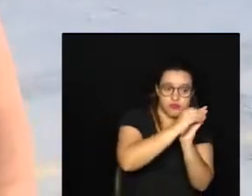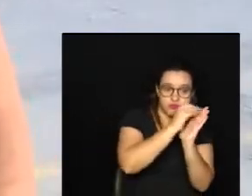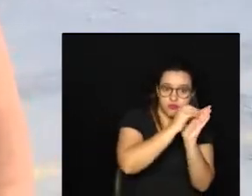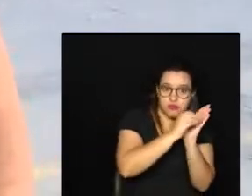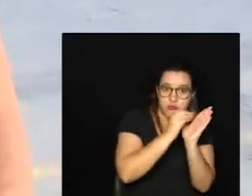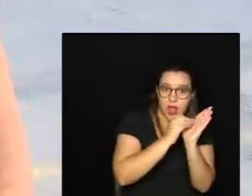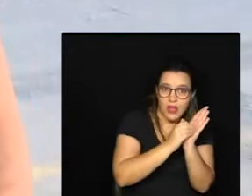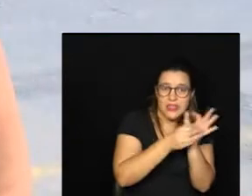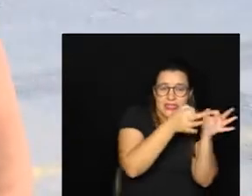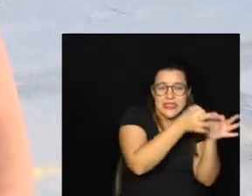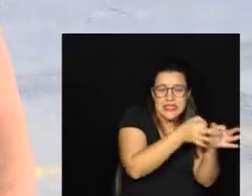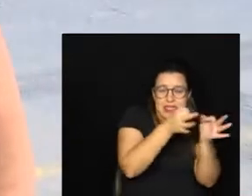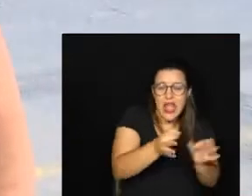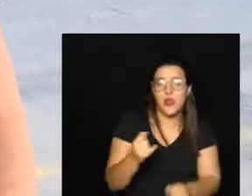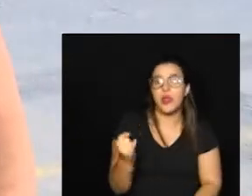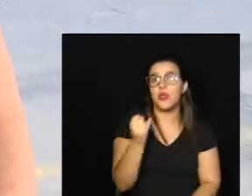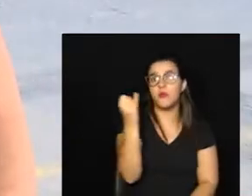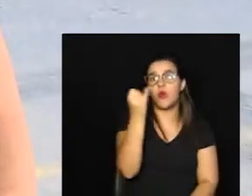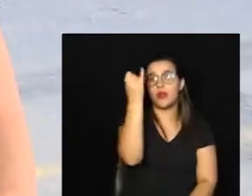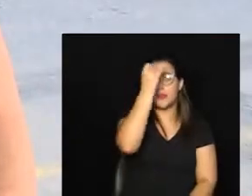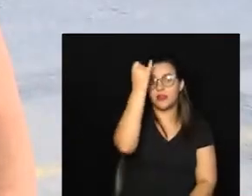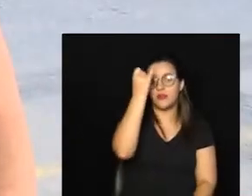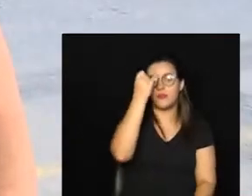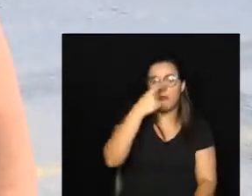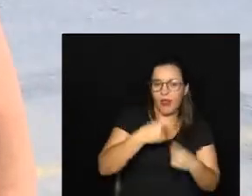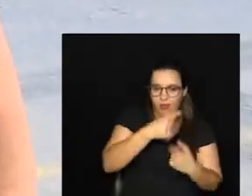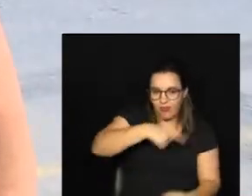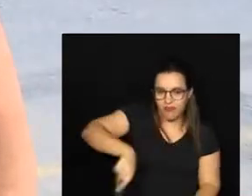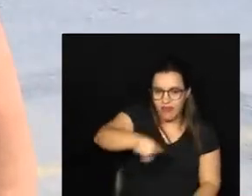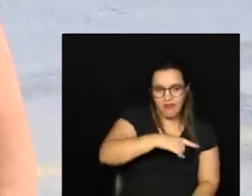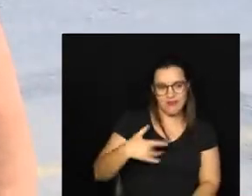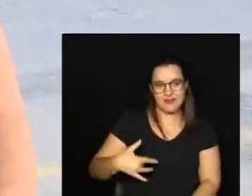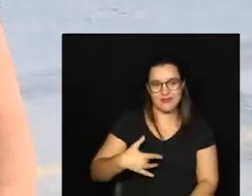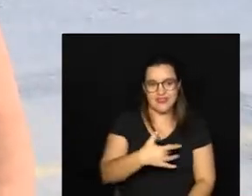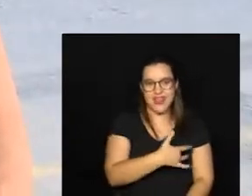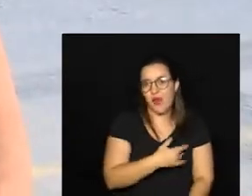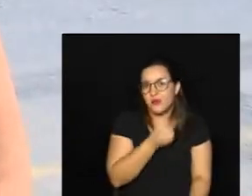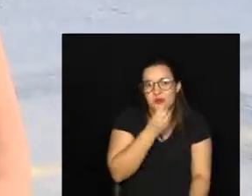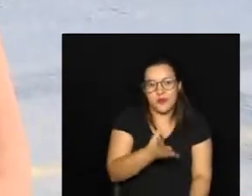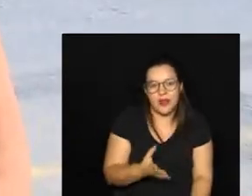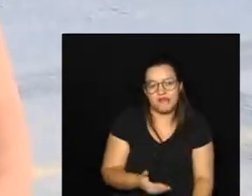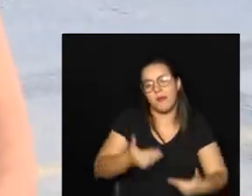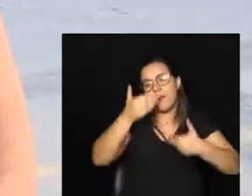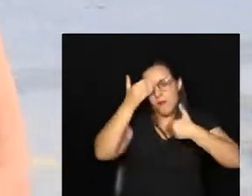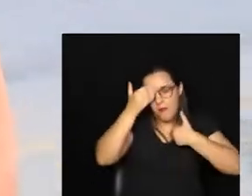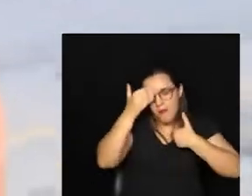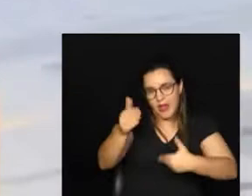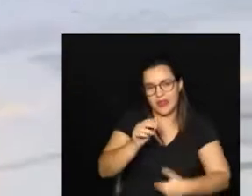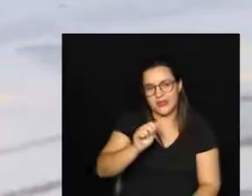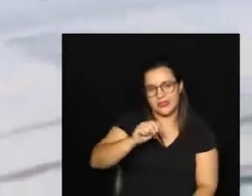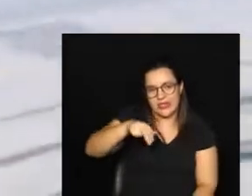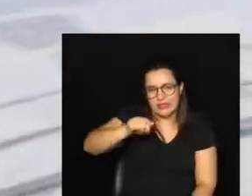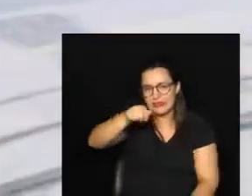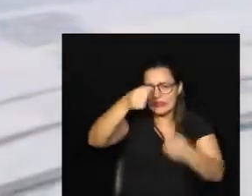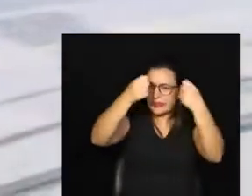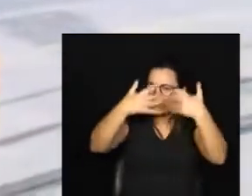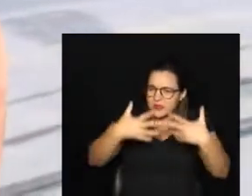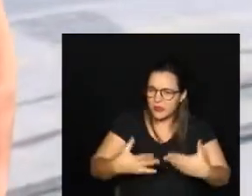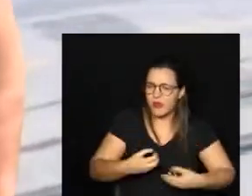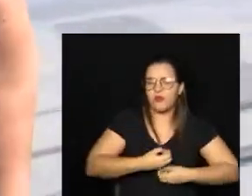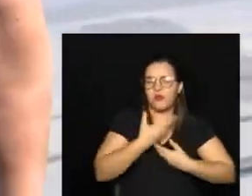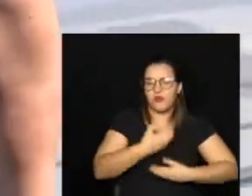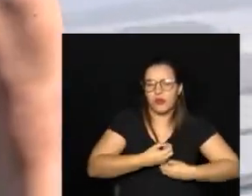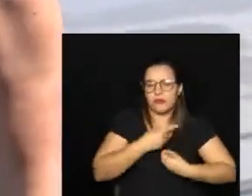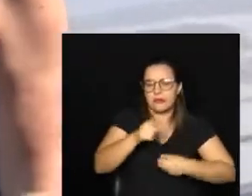de vacinação em dia para que todo mundo possa se beneficiar. Justamente. Muito obrigado, viu, Ana, pelas informações e